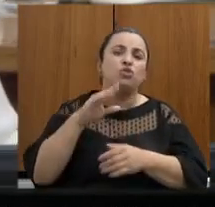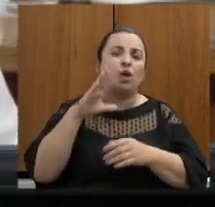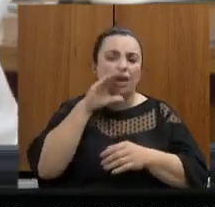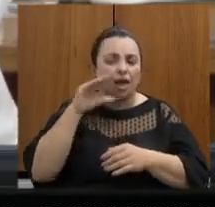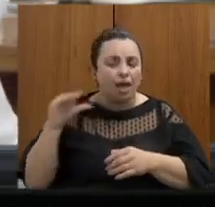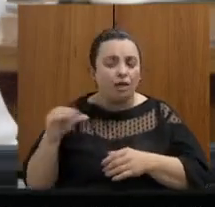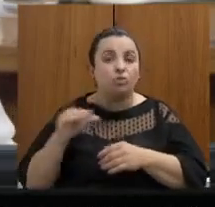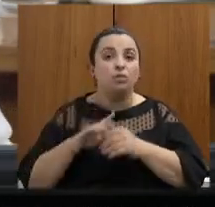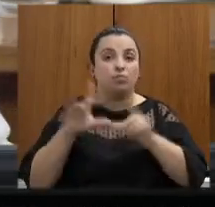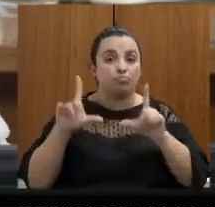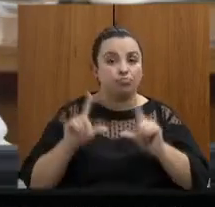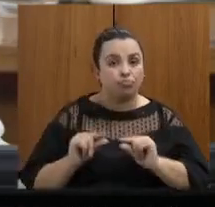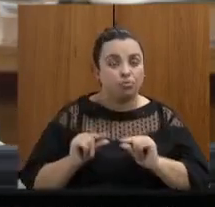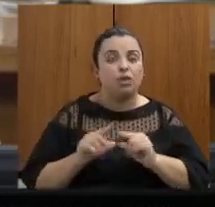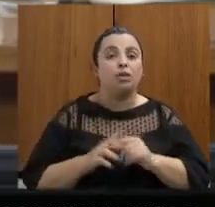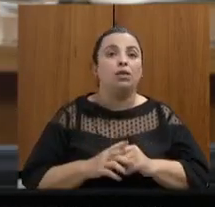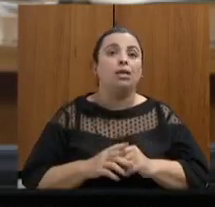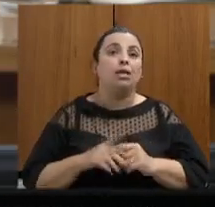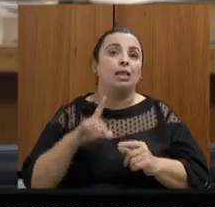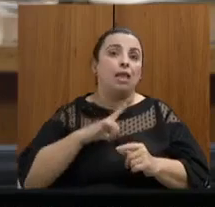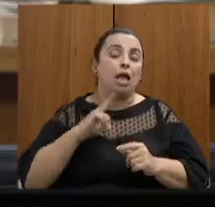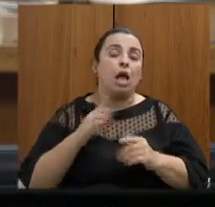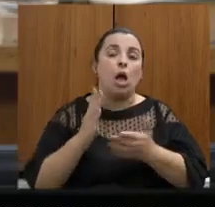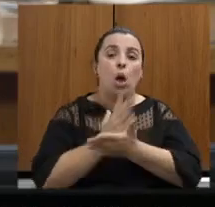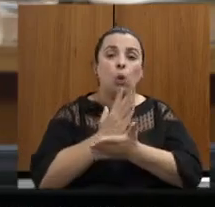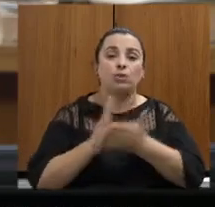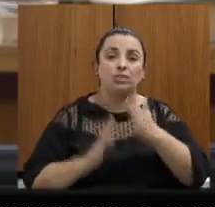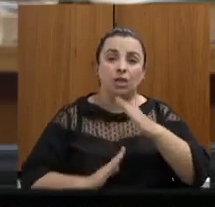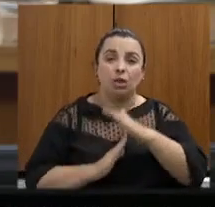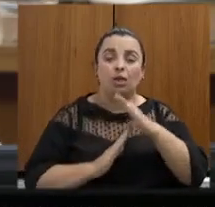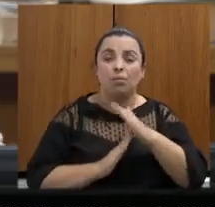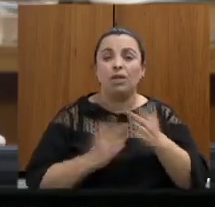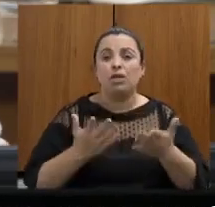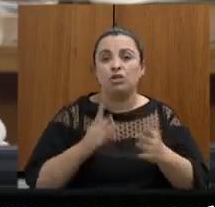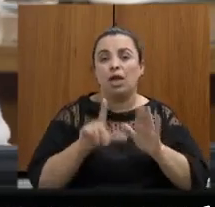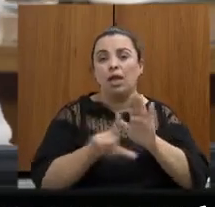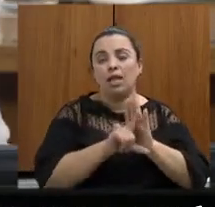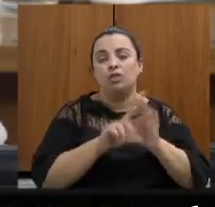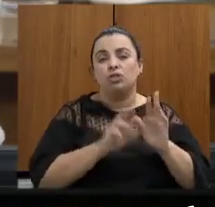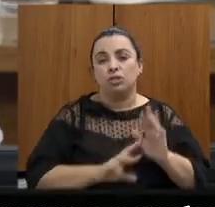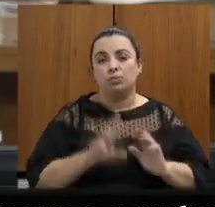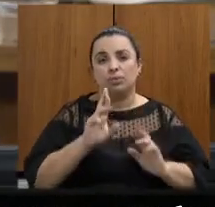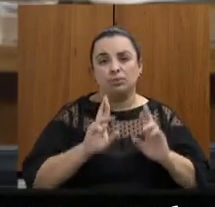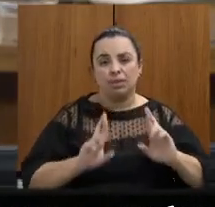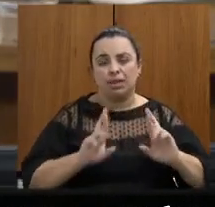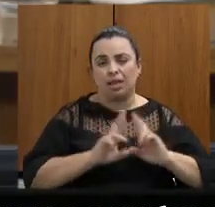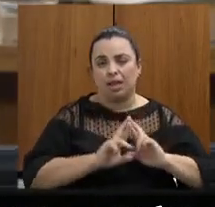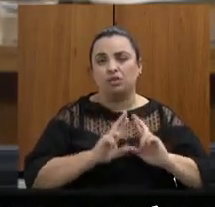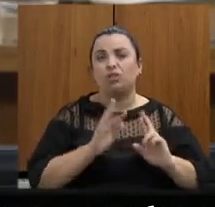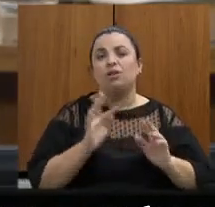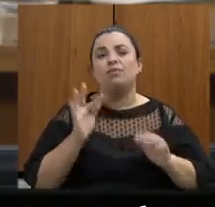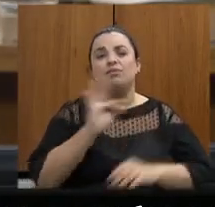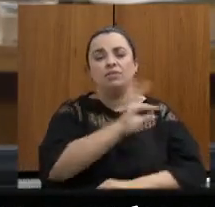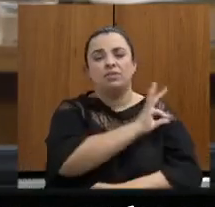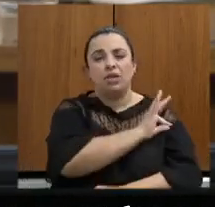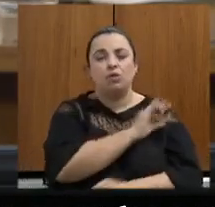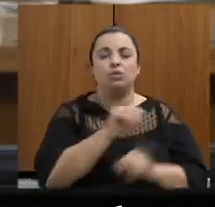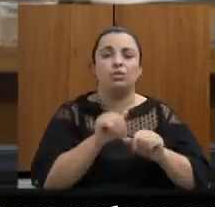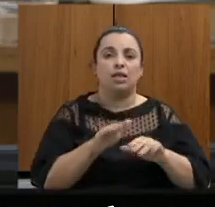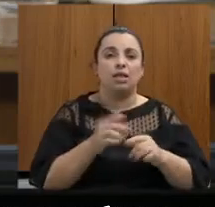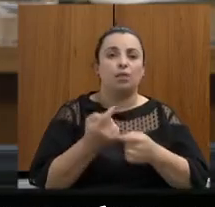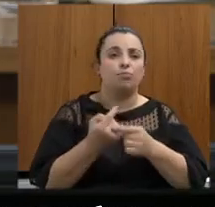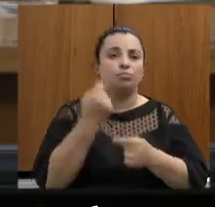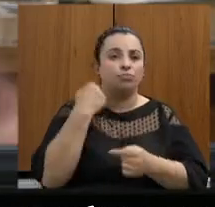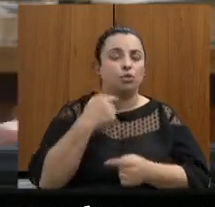elas por estar acima dos limites da lei de responsabilidade fiscal desde setembro de 2015 então várias dessas